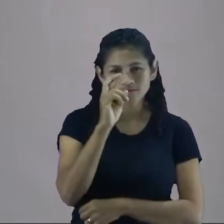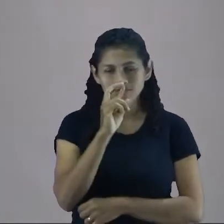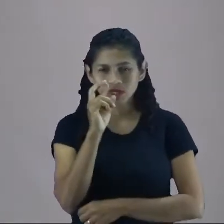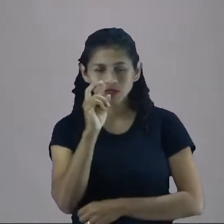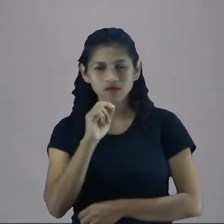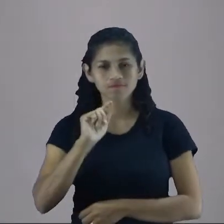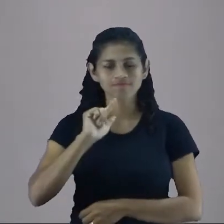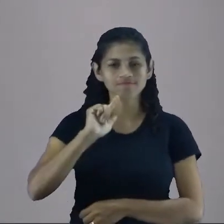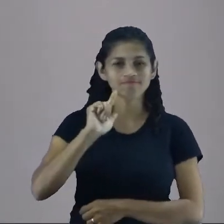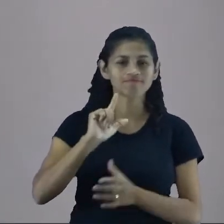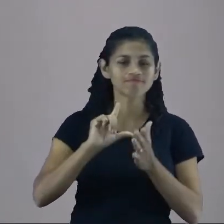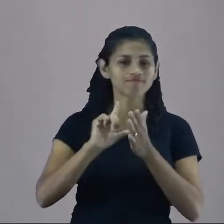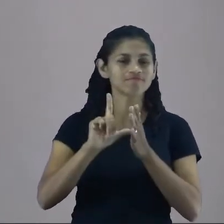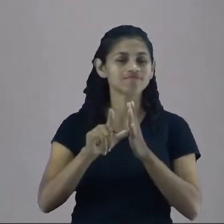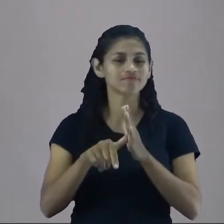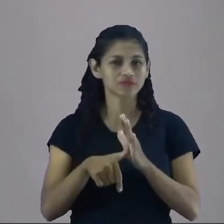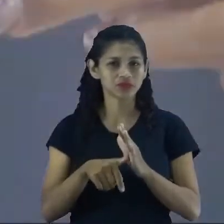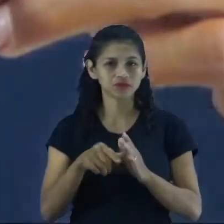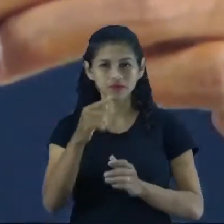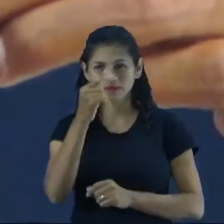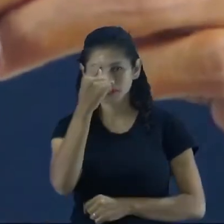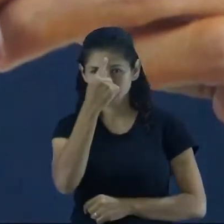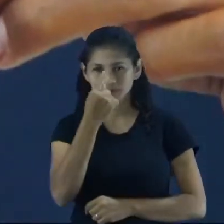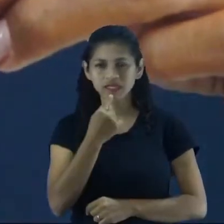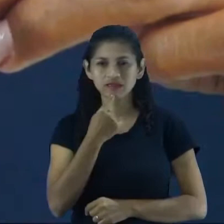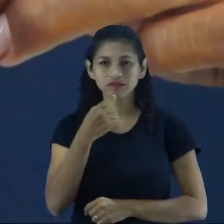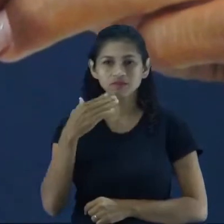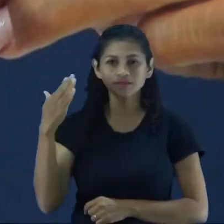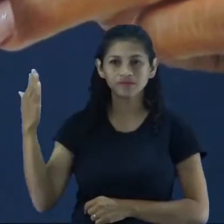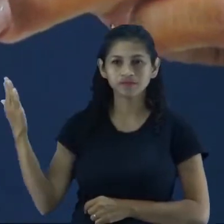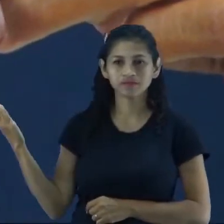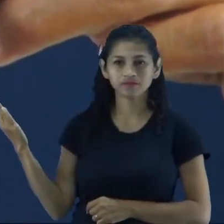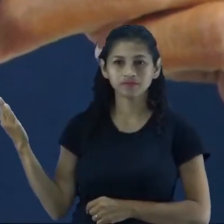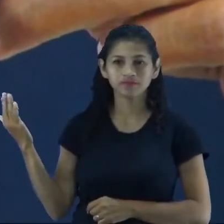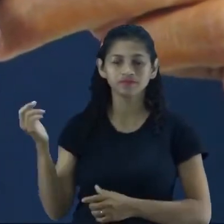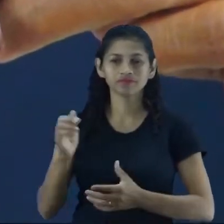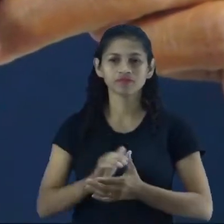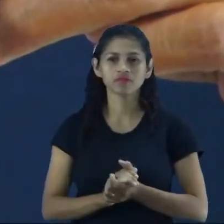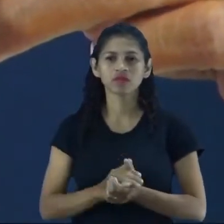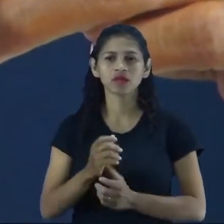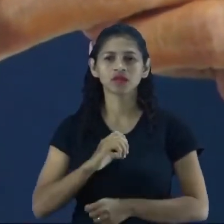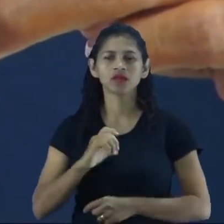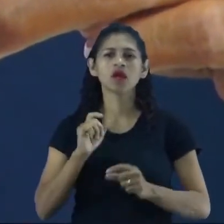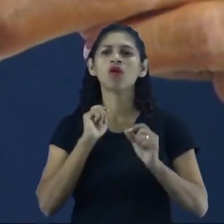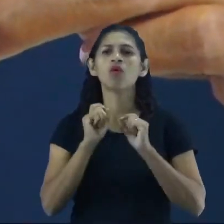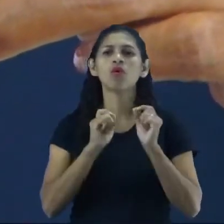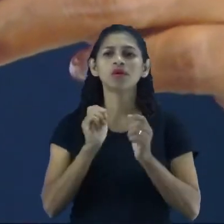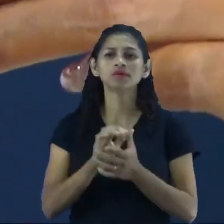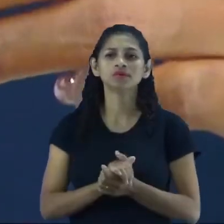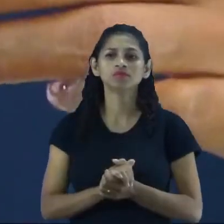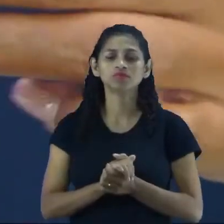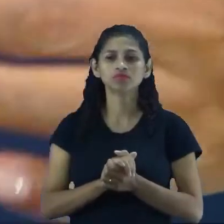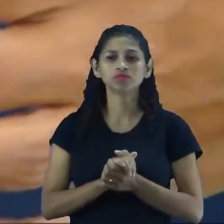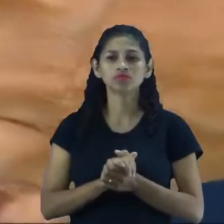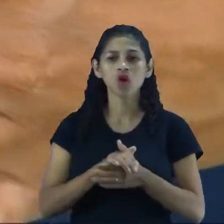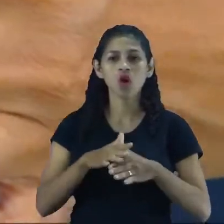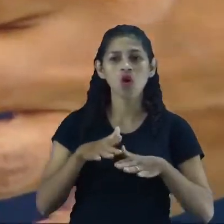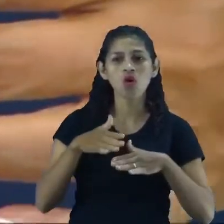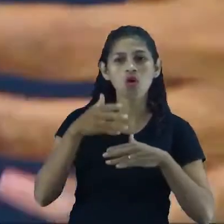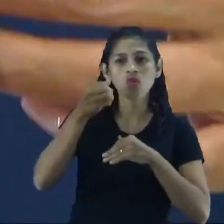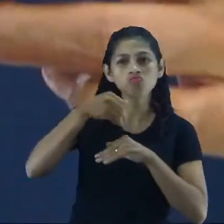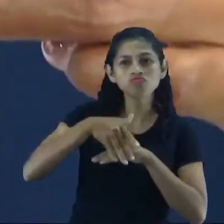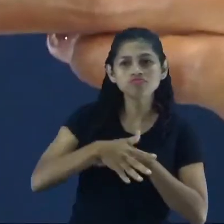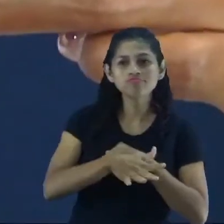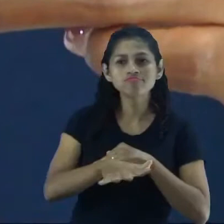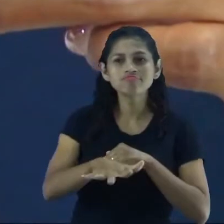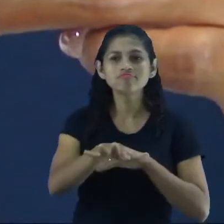próxima paisagem. Olha só, o que nós temos aqui? Nós temos aqui um lago, nós temos